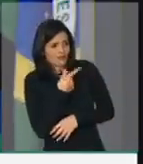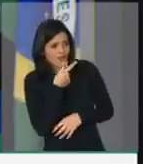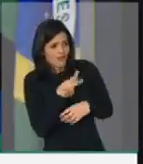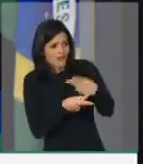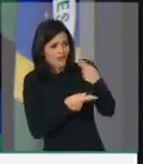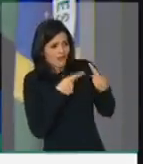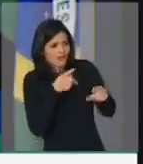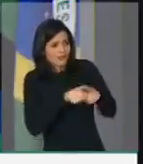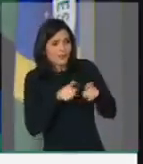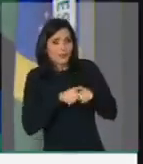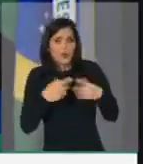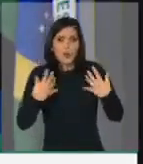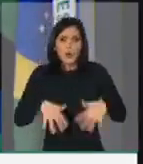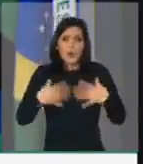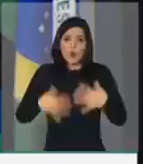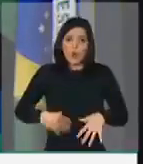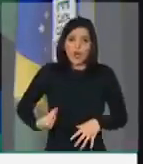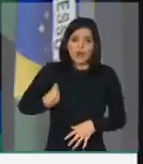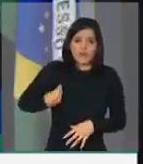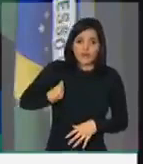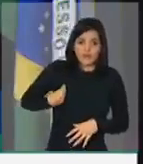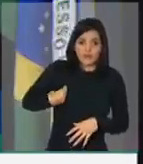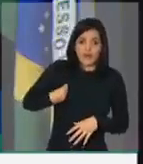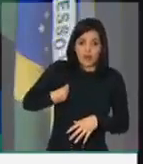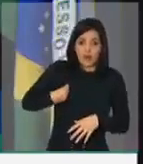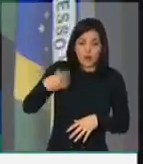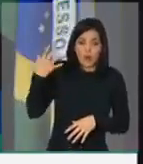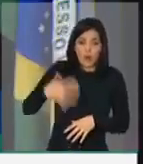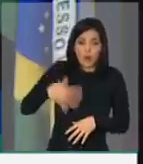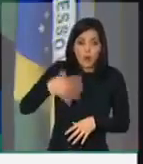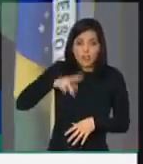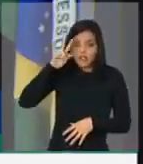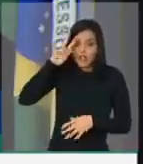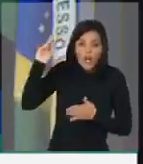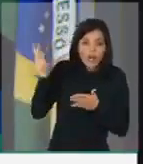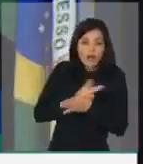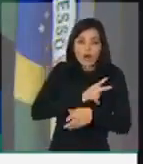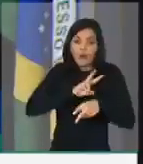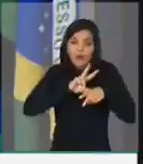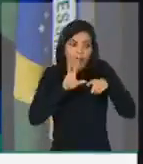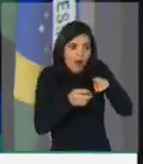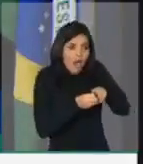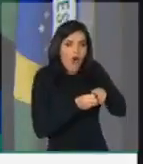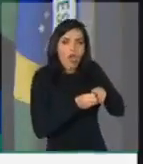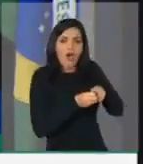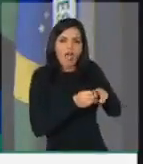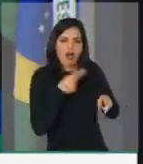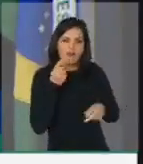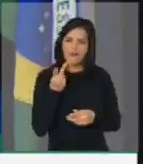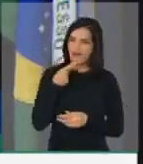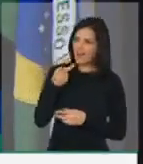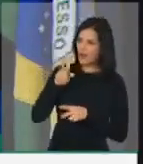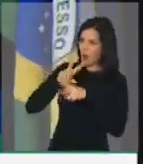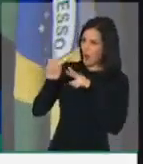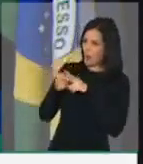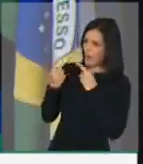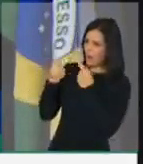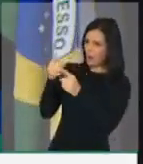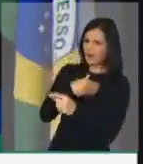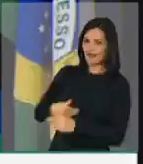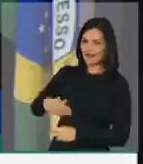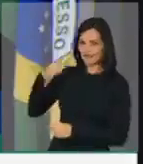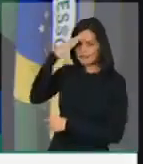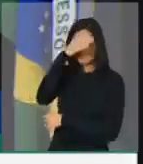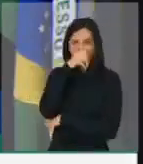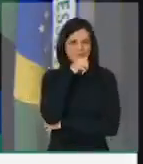maiores casos de corrupção querendo vai vir aqui para falar de corrupção contra o governo bolsonaro eu